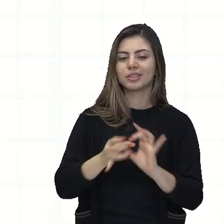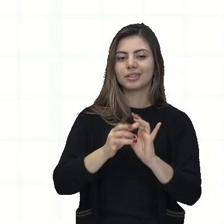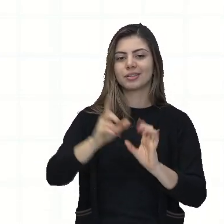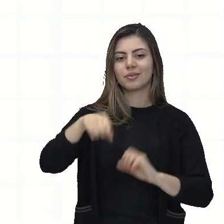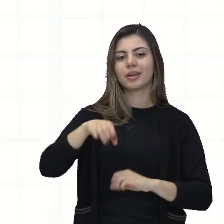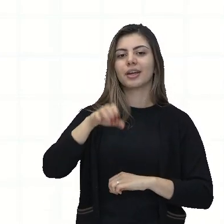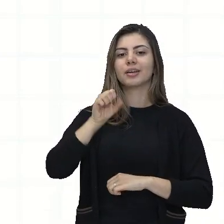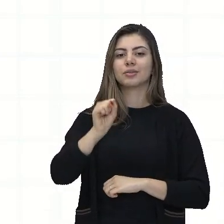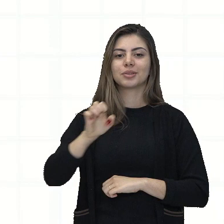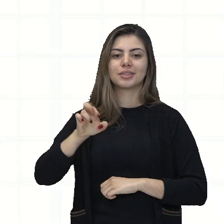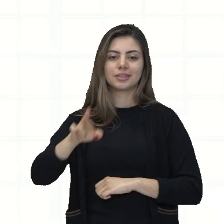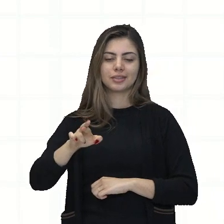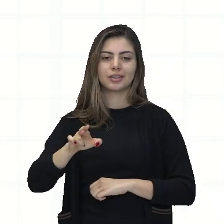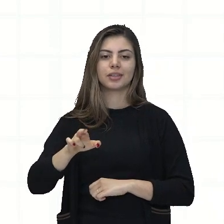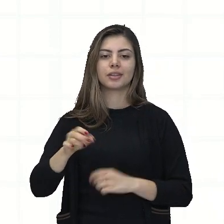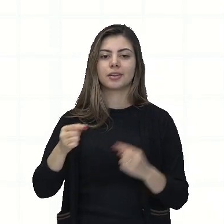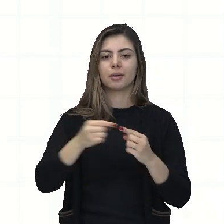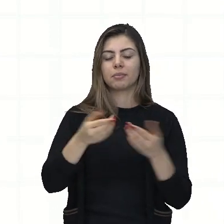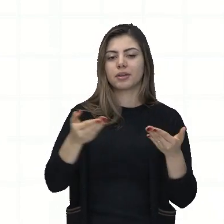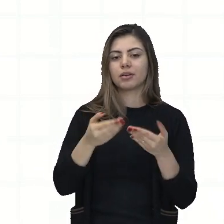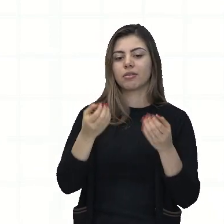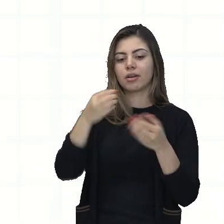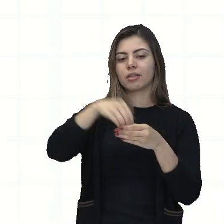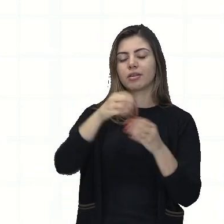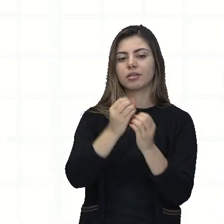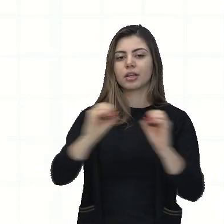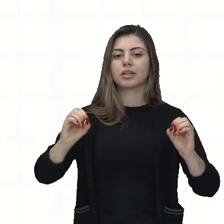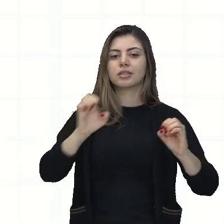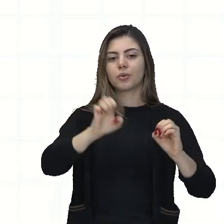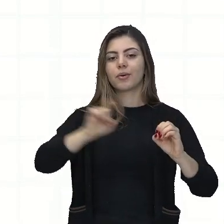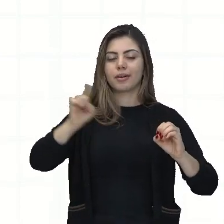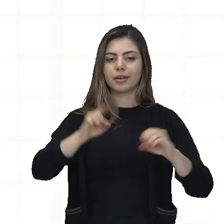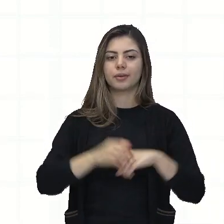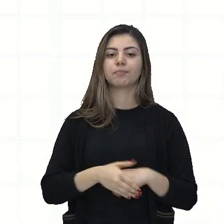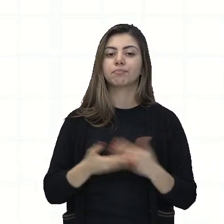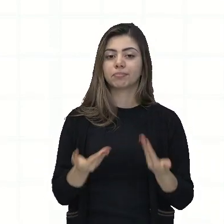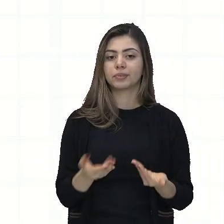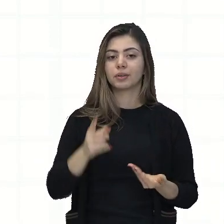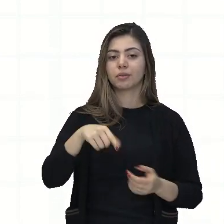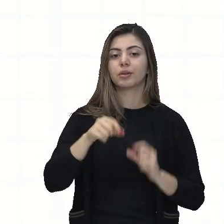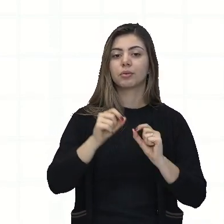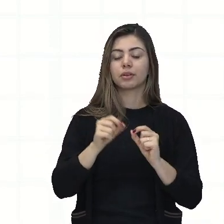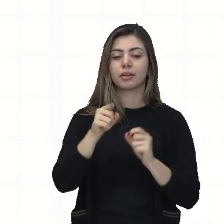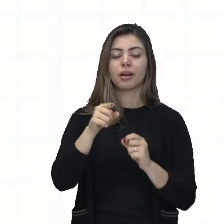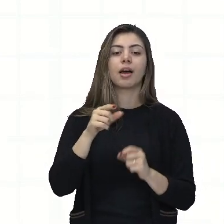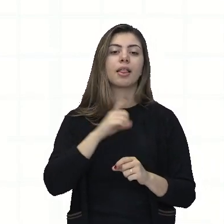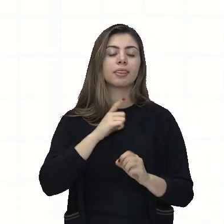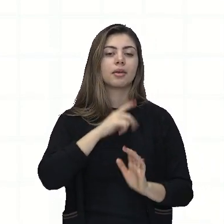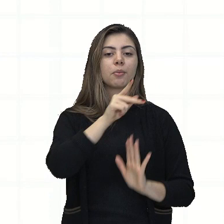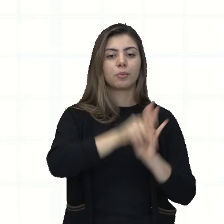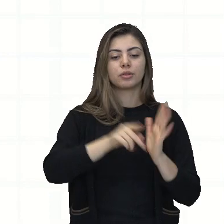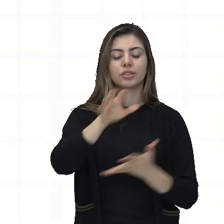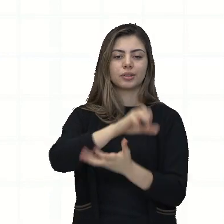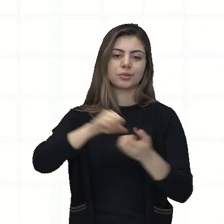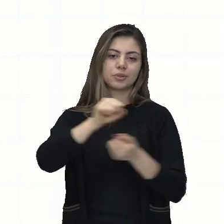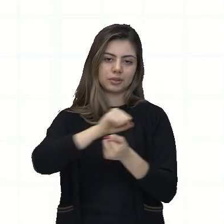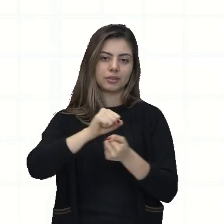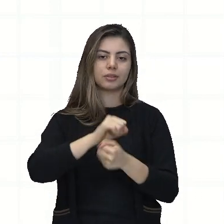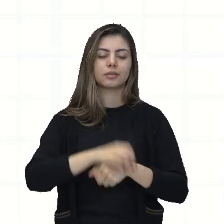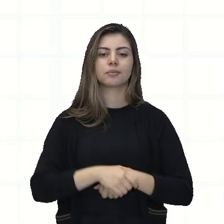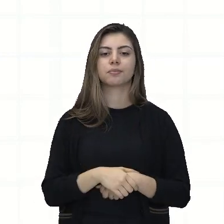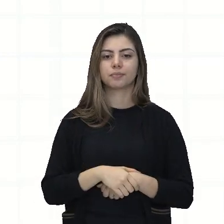o sustentável é o predicativo do sujeito, ele atribui uma característica ao sujeito, o projeto, indicando que ele possui a qualidade de ser